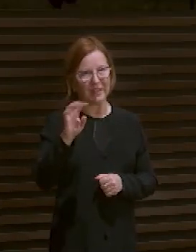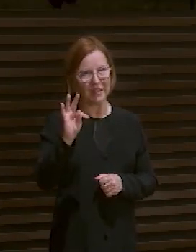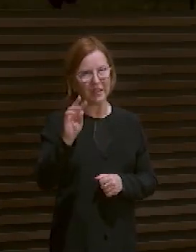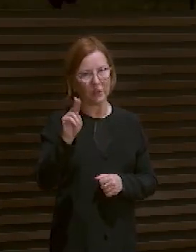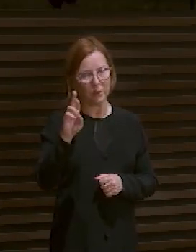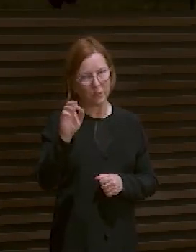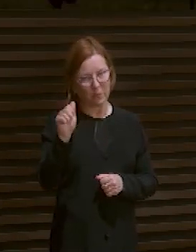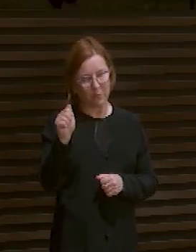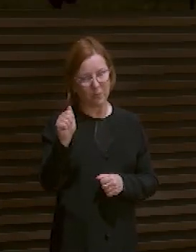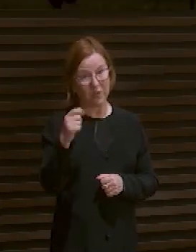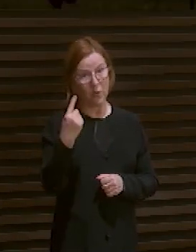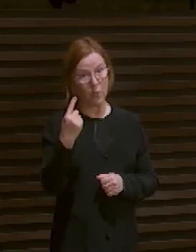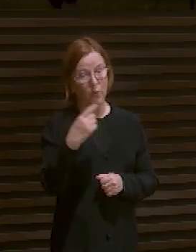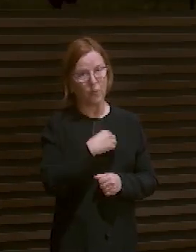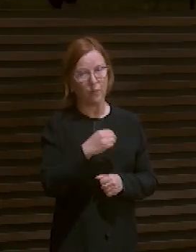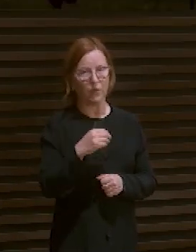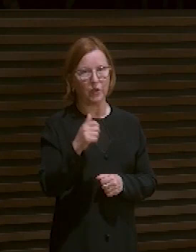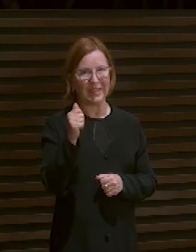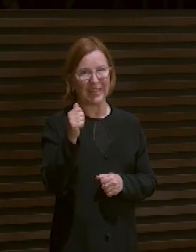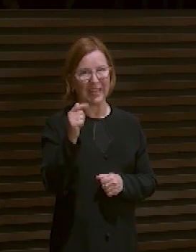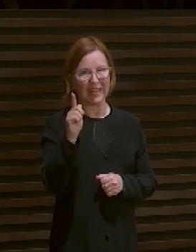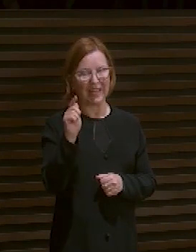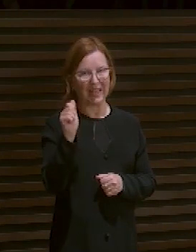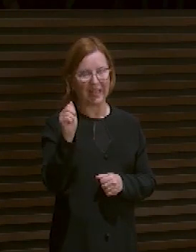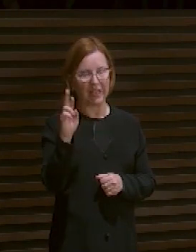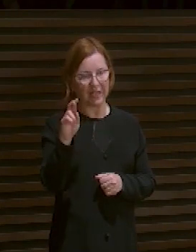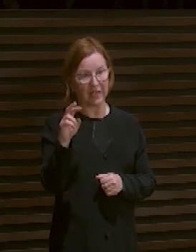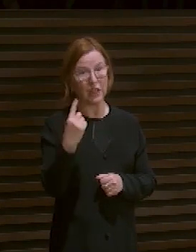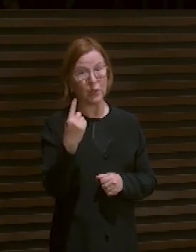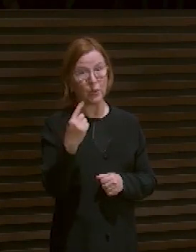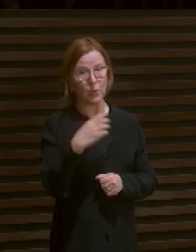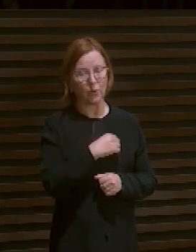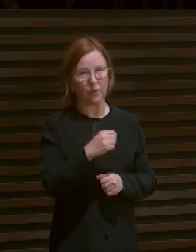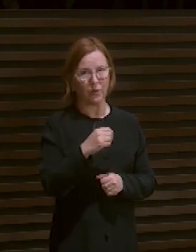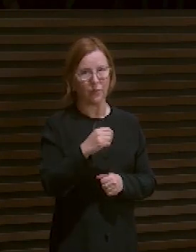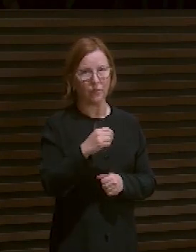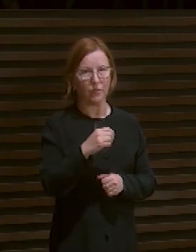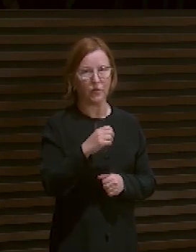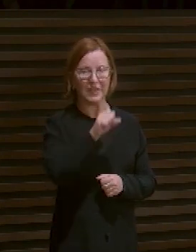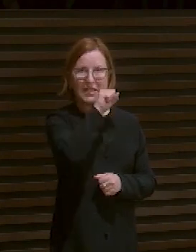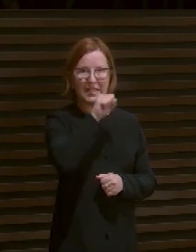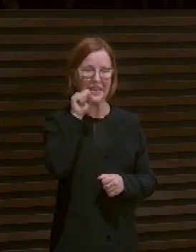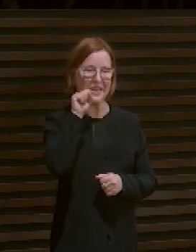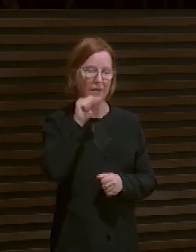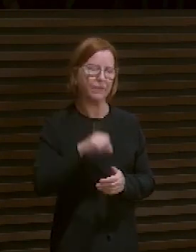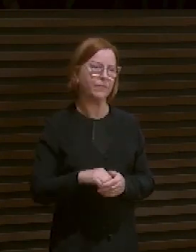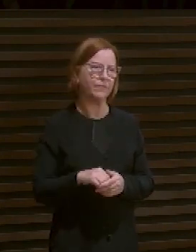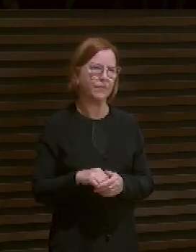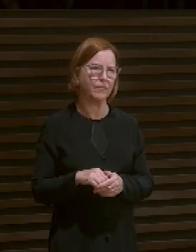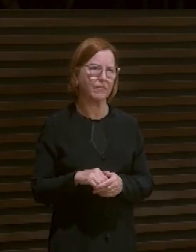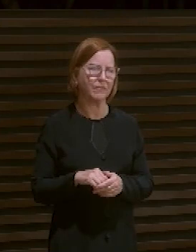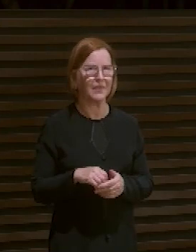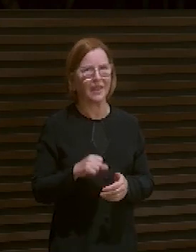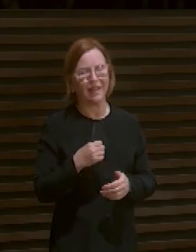filho de Agar e teve um filho de Sara. Mas quais são